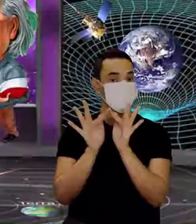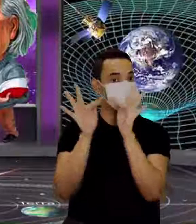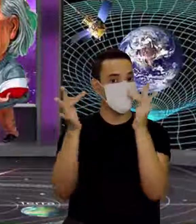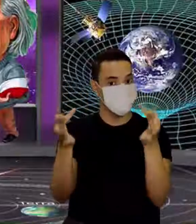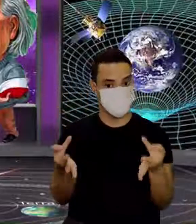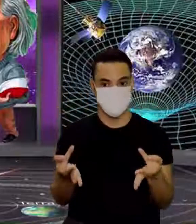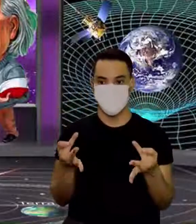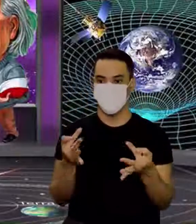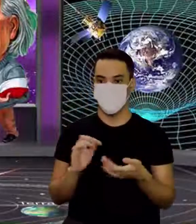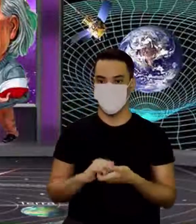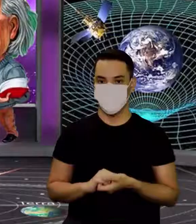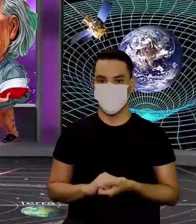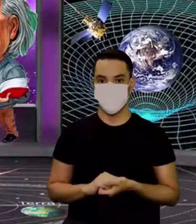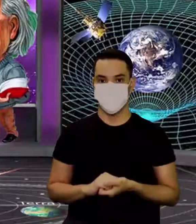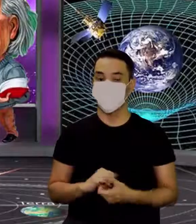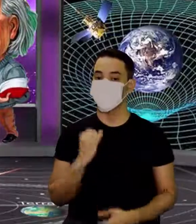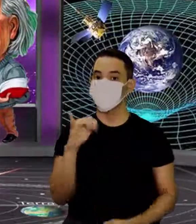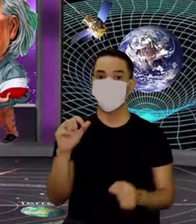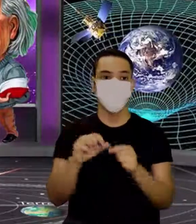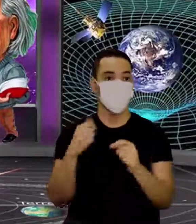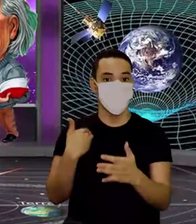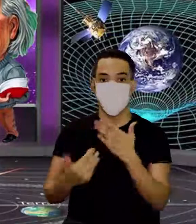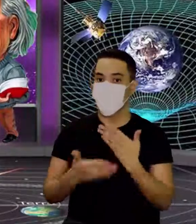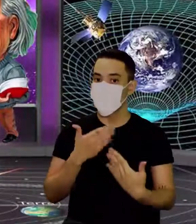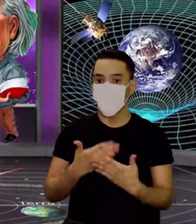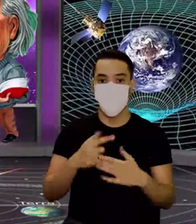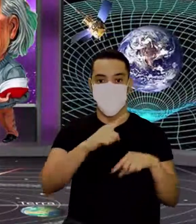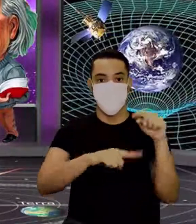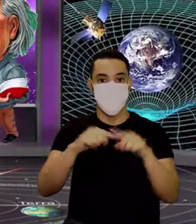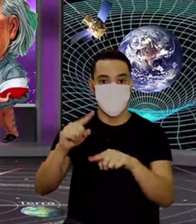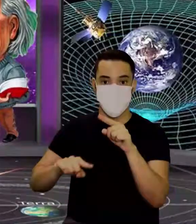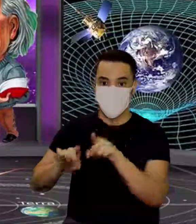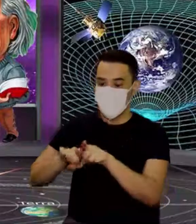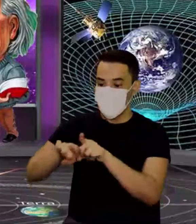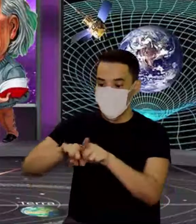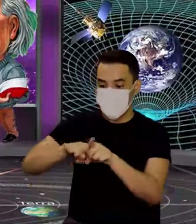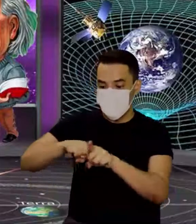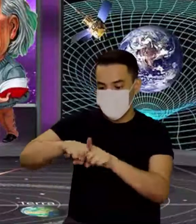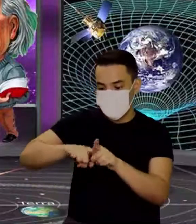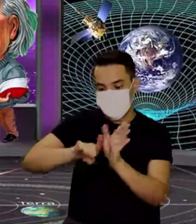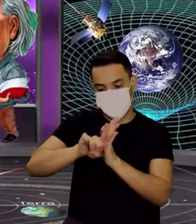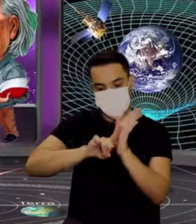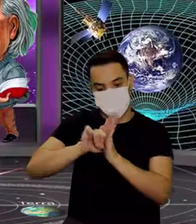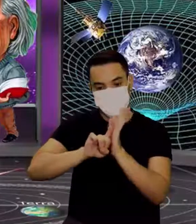simples e direto. Se você esfregar um objeto em outro bem rápido,